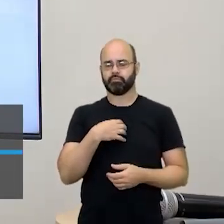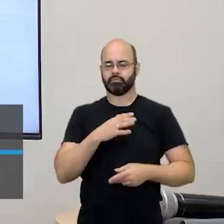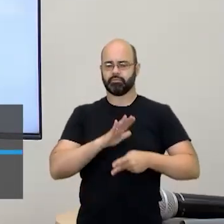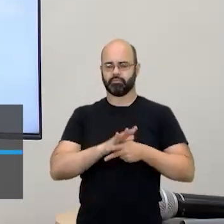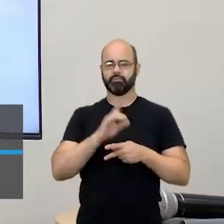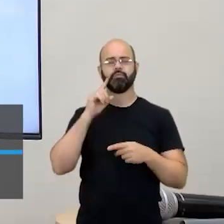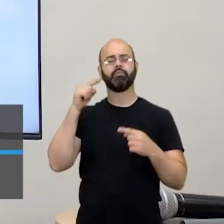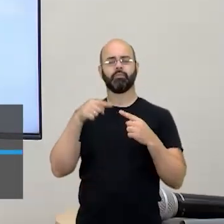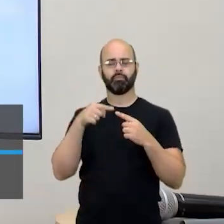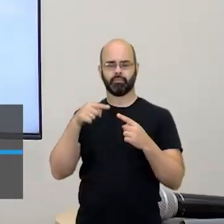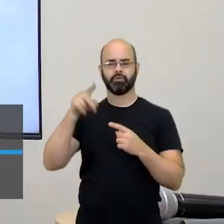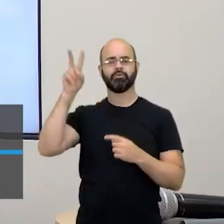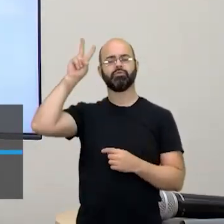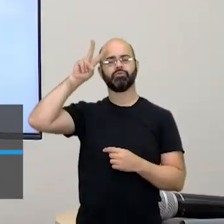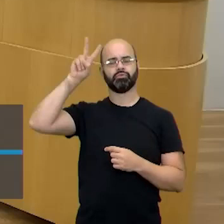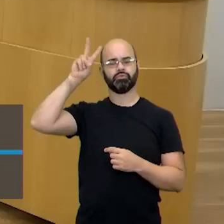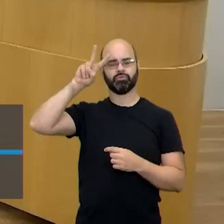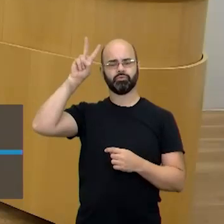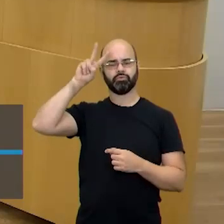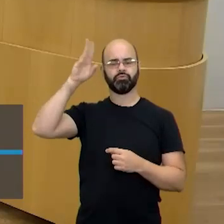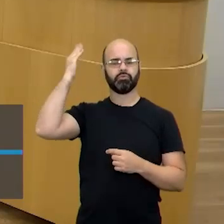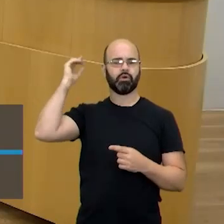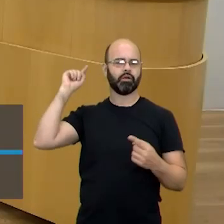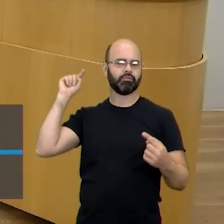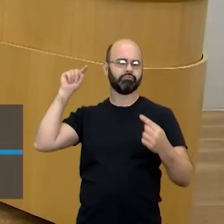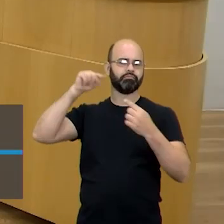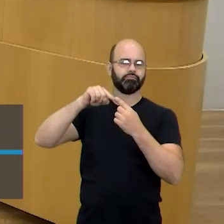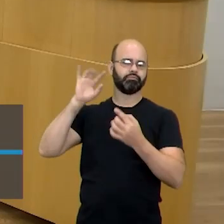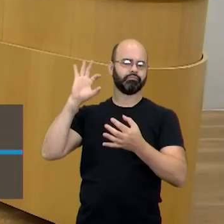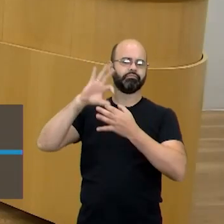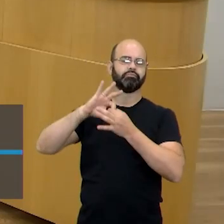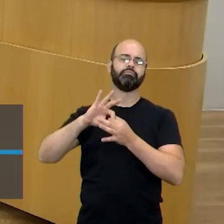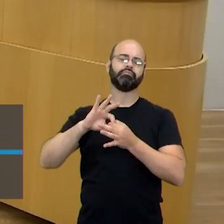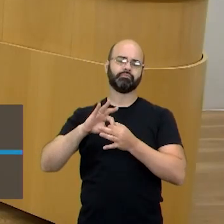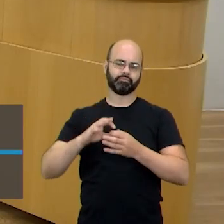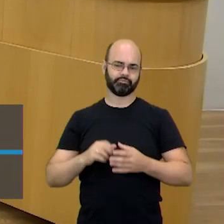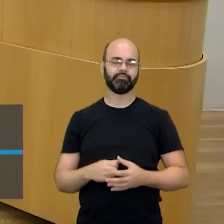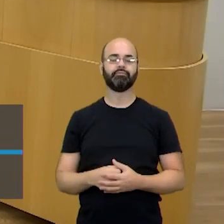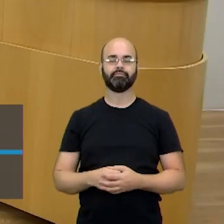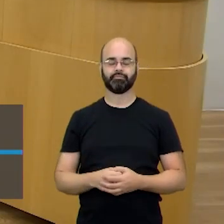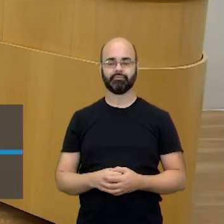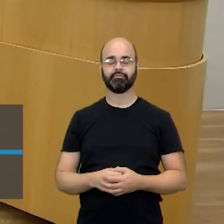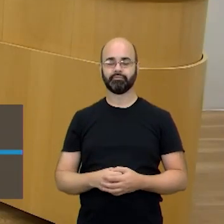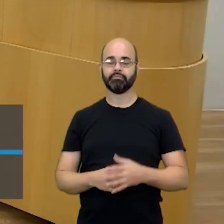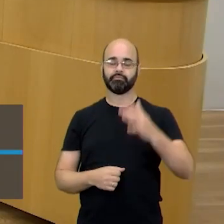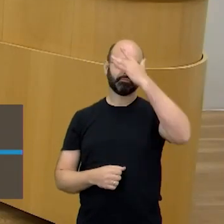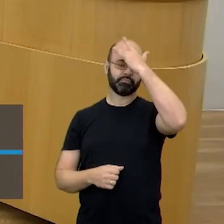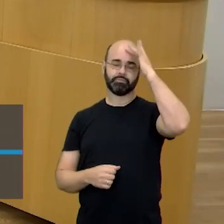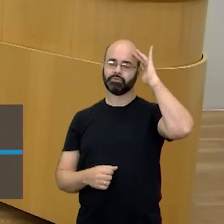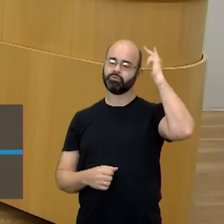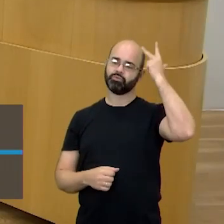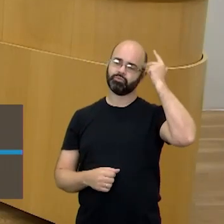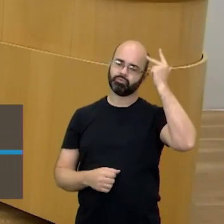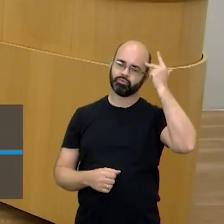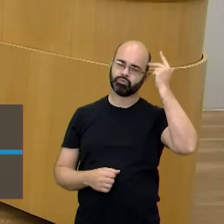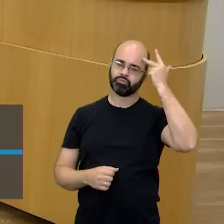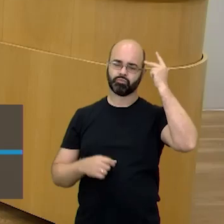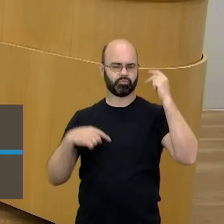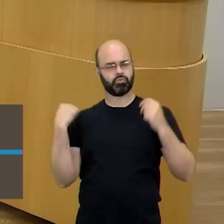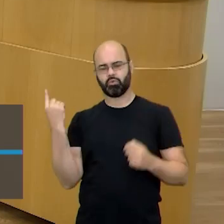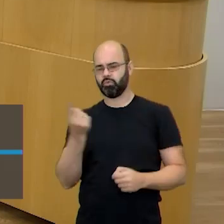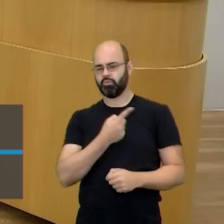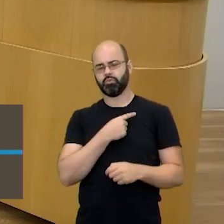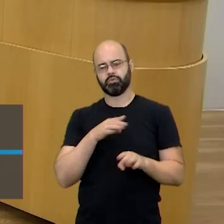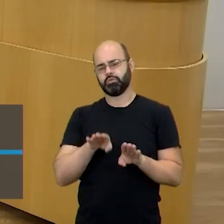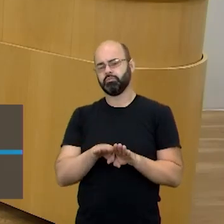história. A gente vê, de alguma forma, como as pessoas comuns, inclusive a gente, né? Nós acabamos